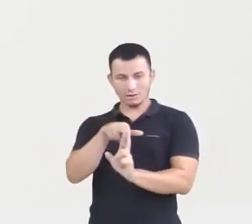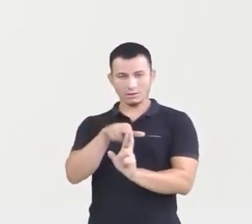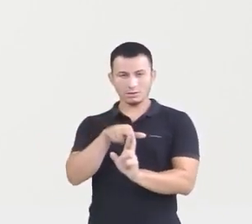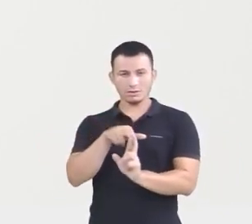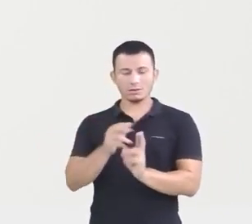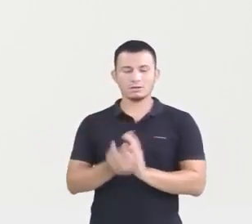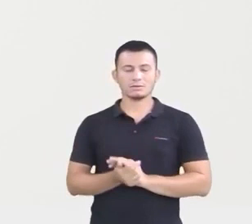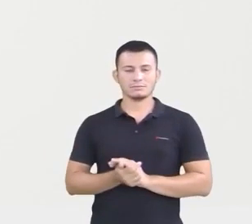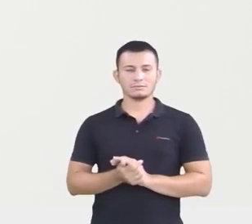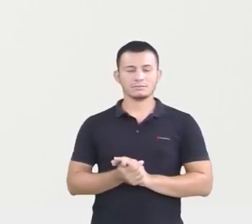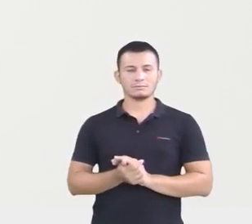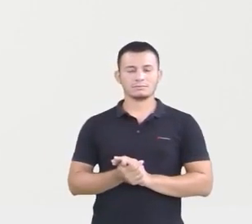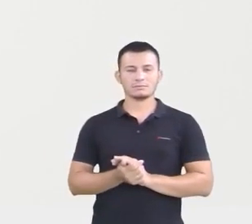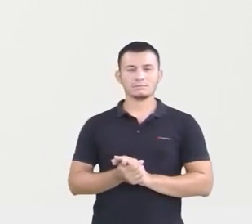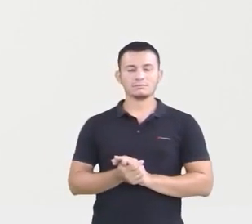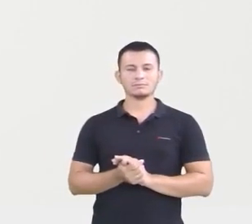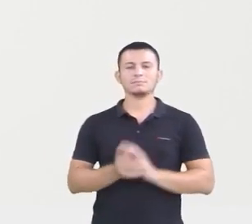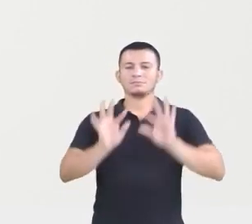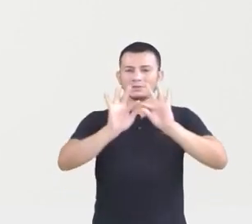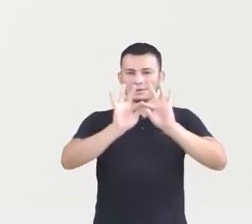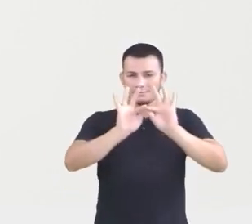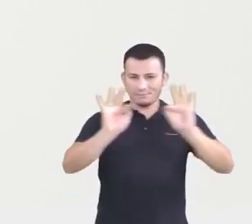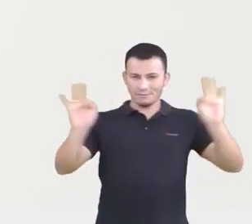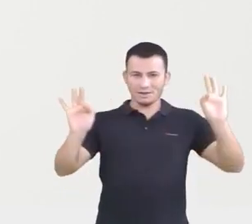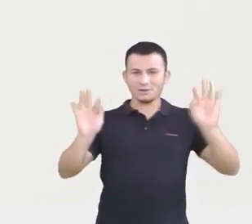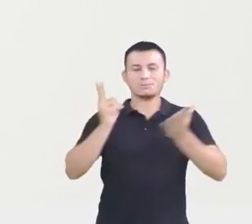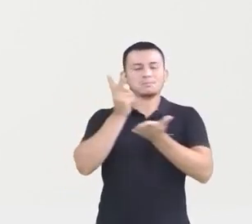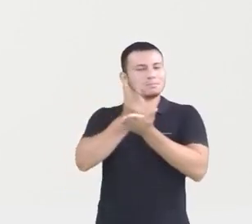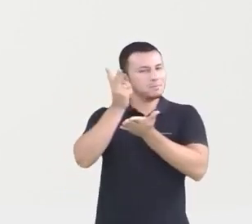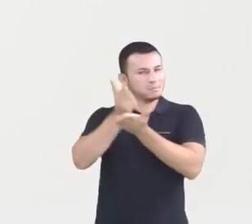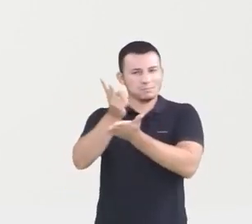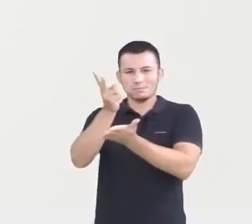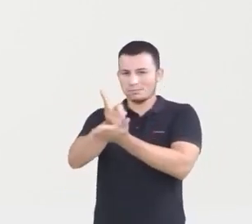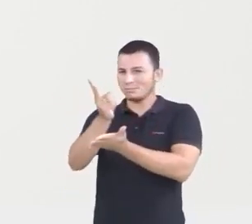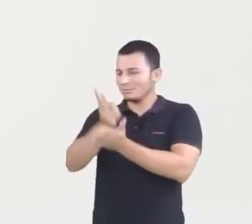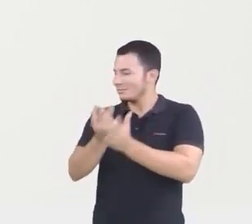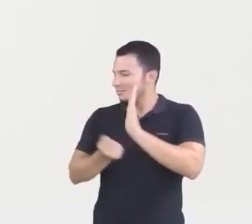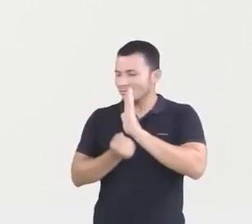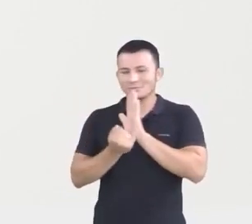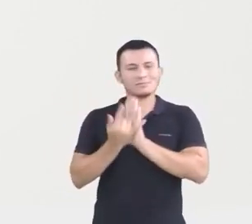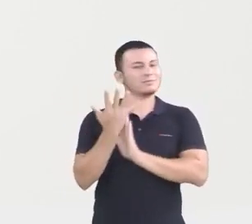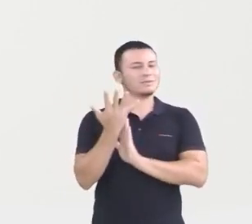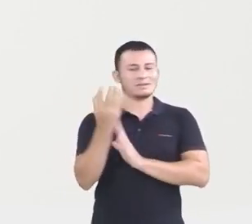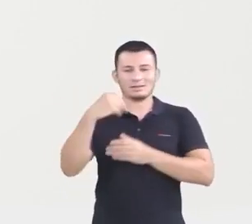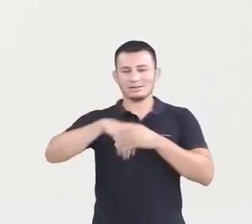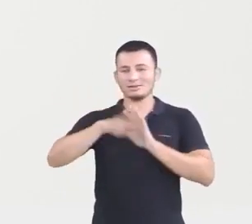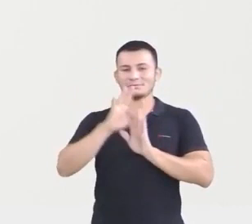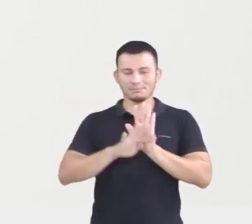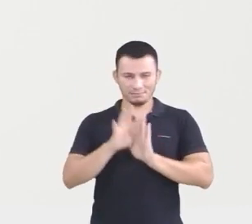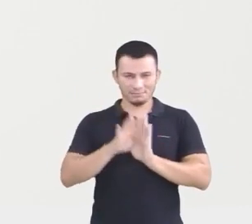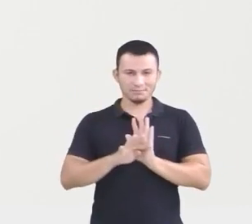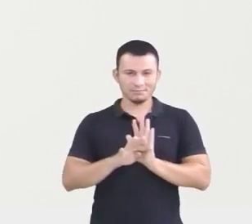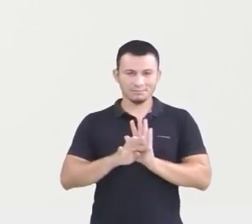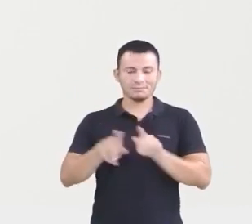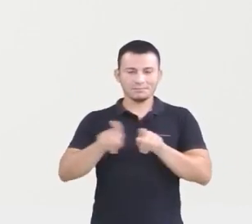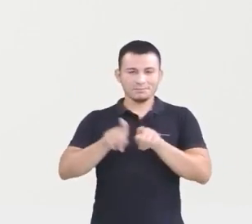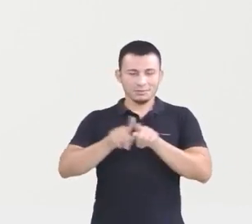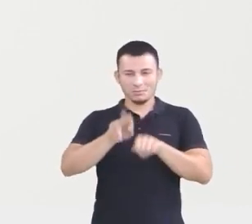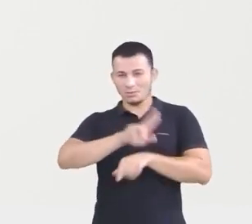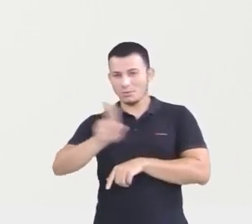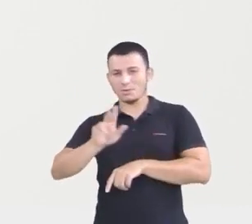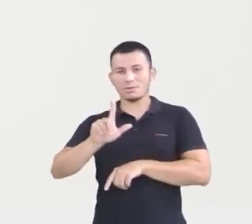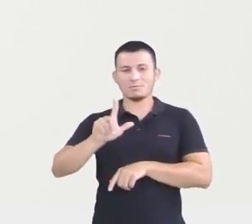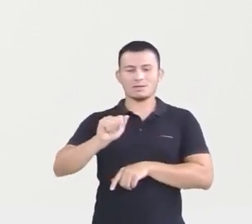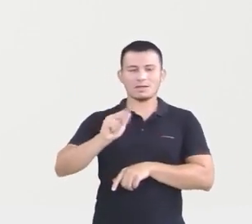gente teria essa expressão repetida várias vezes no texto, além do nome Alice, que ficaria